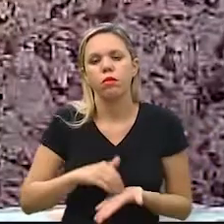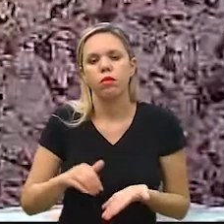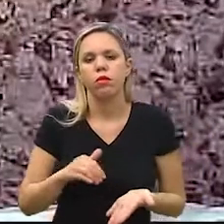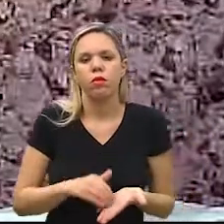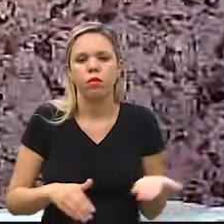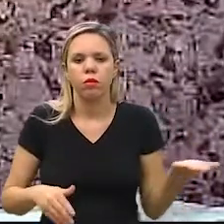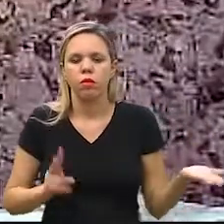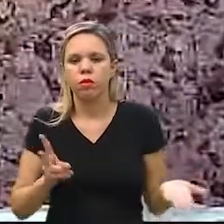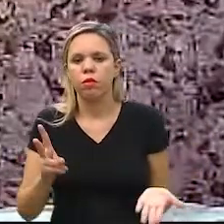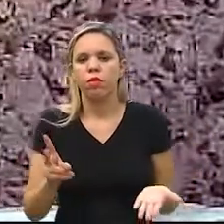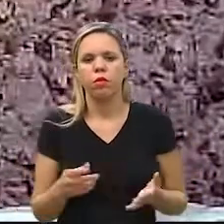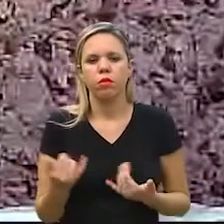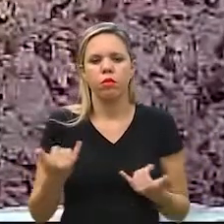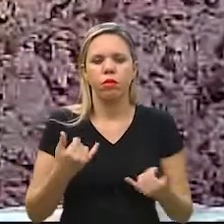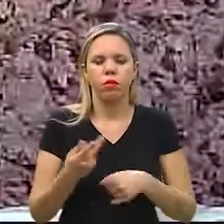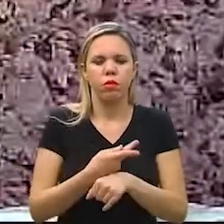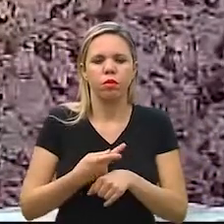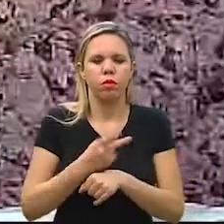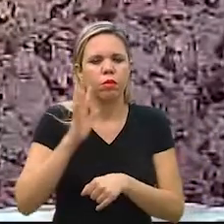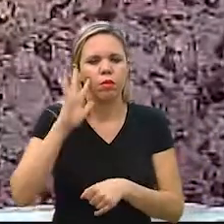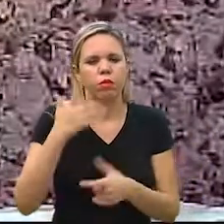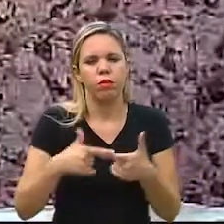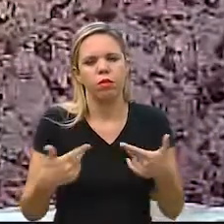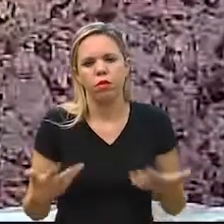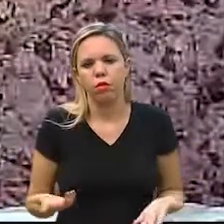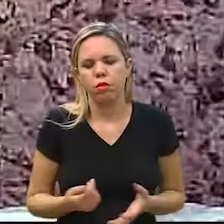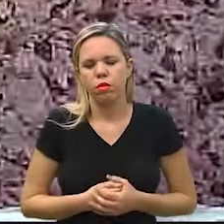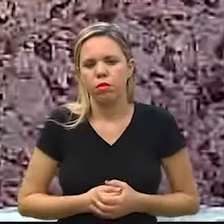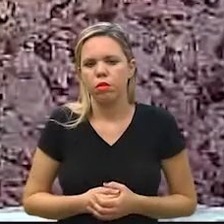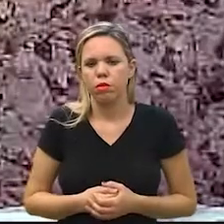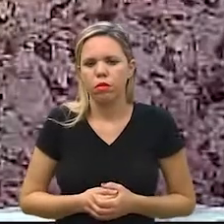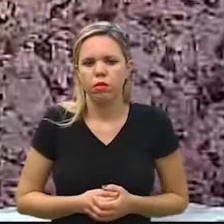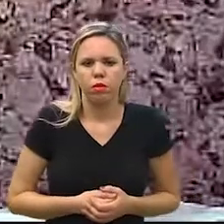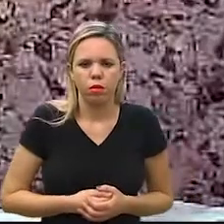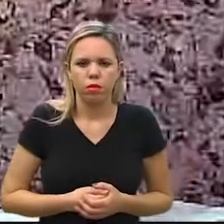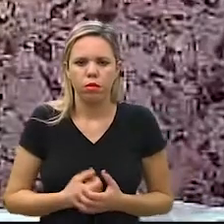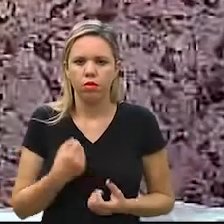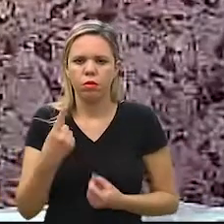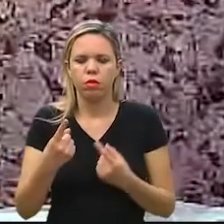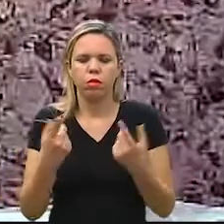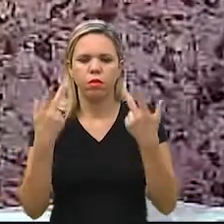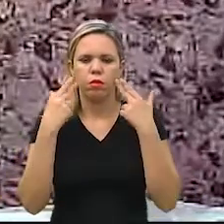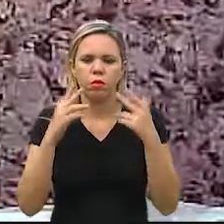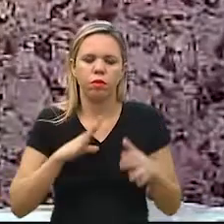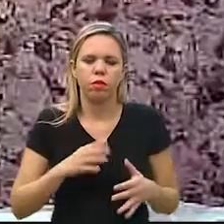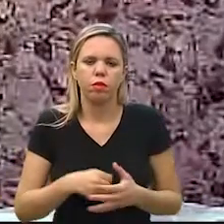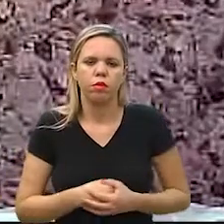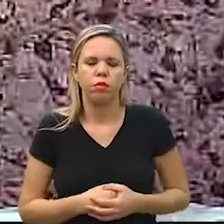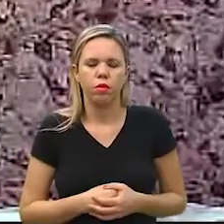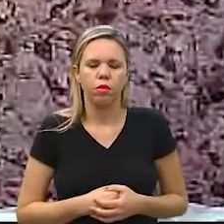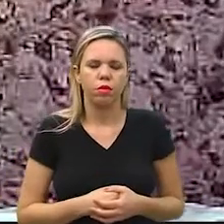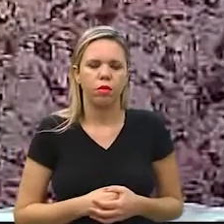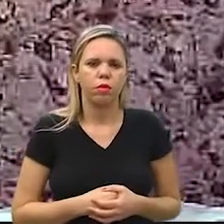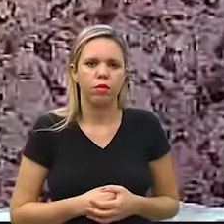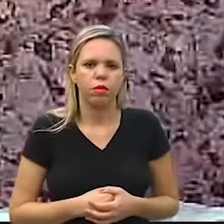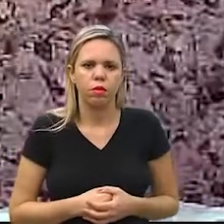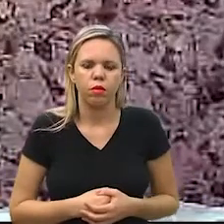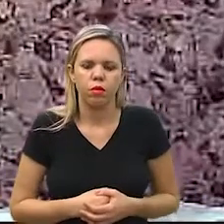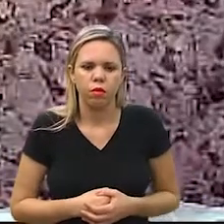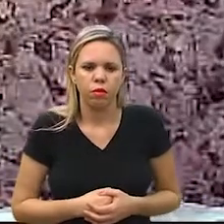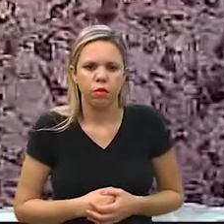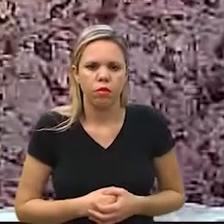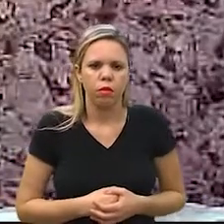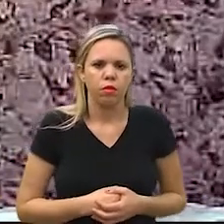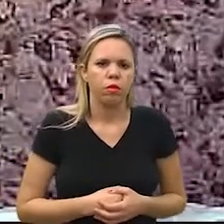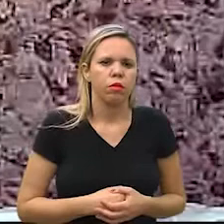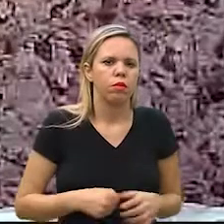gabinete, ele sempre me procura para resolver problemas comuns da cidade. E